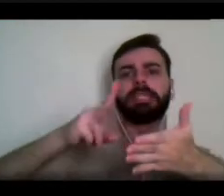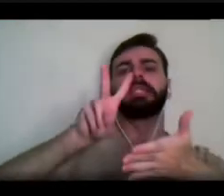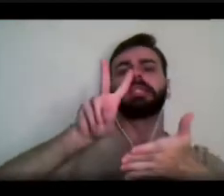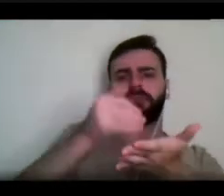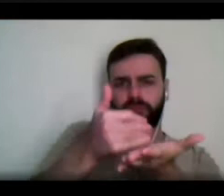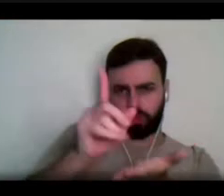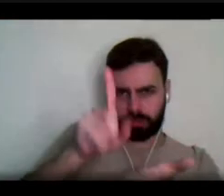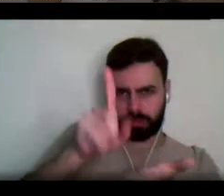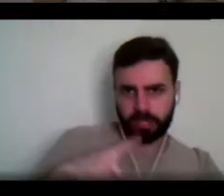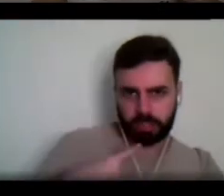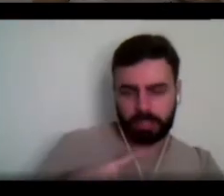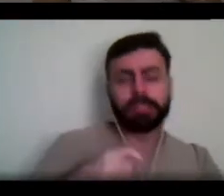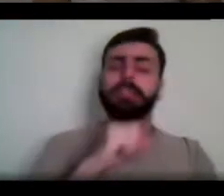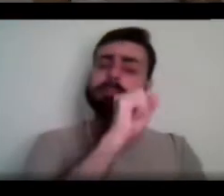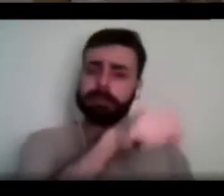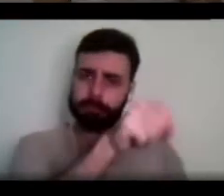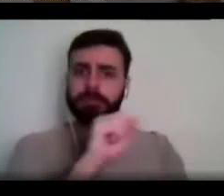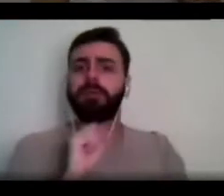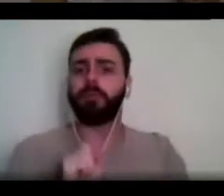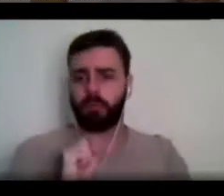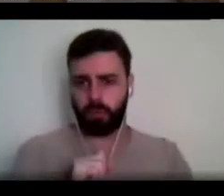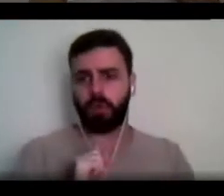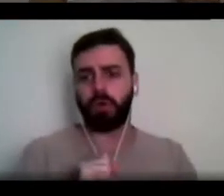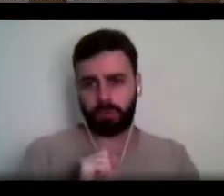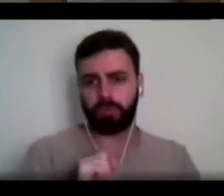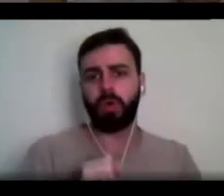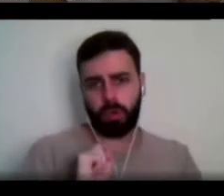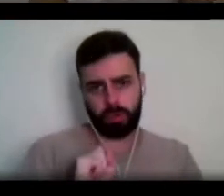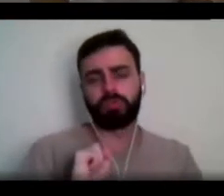inicial? Sim,